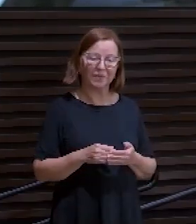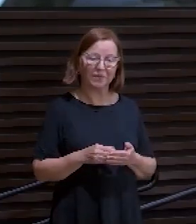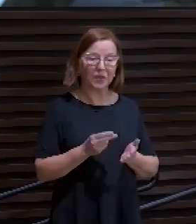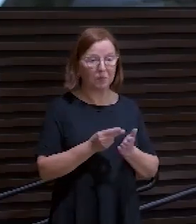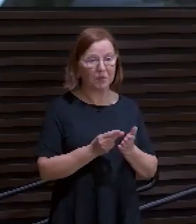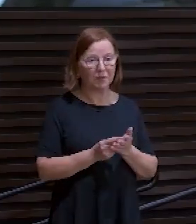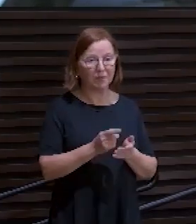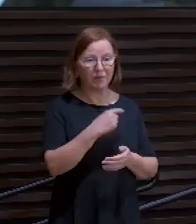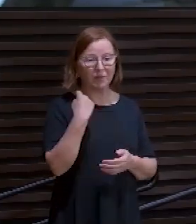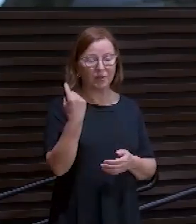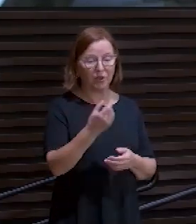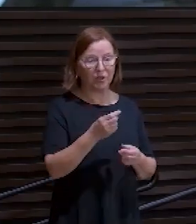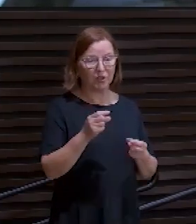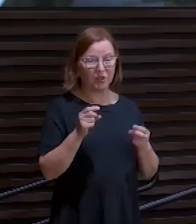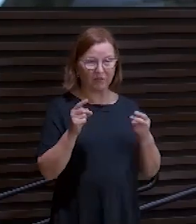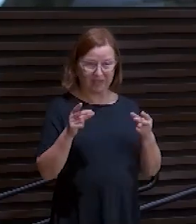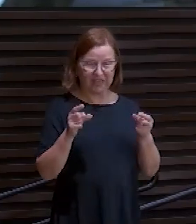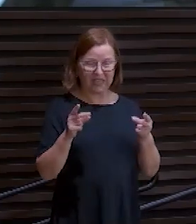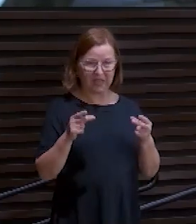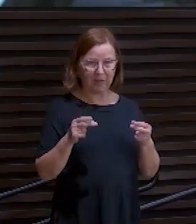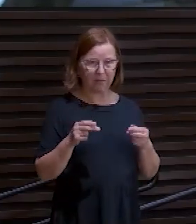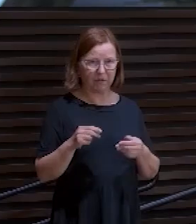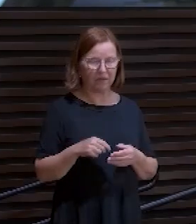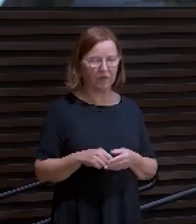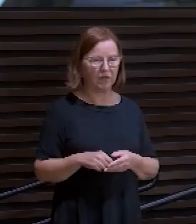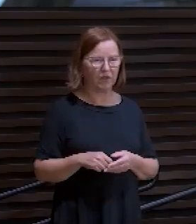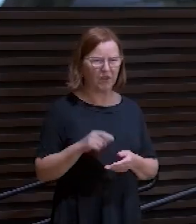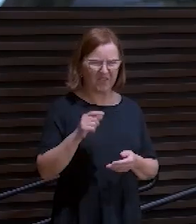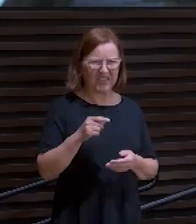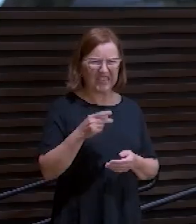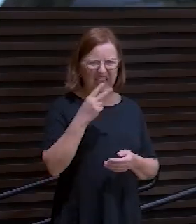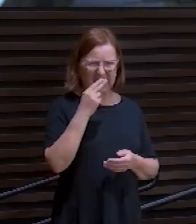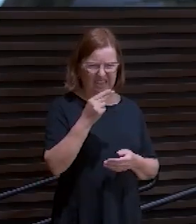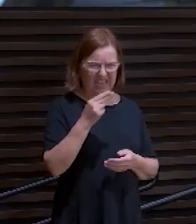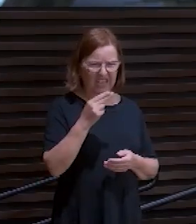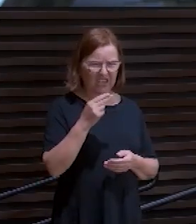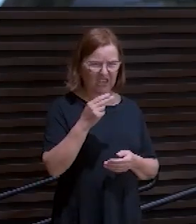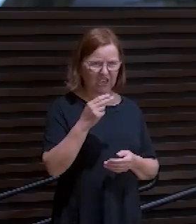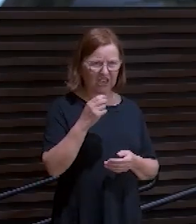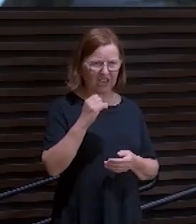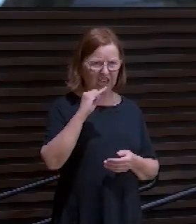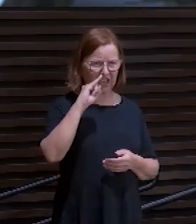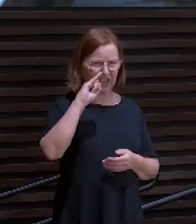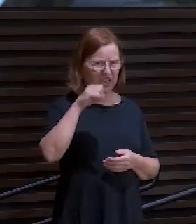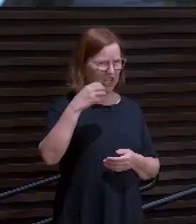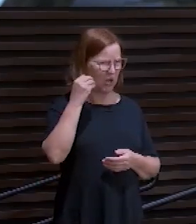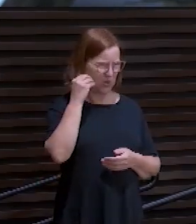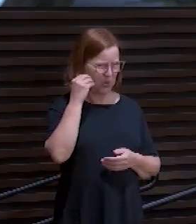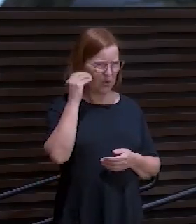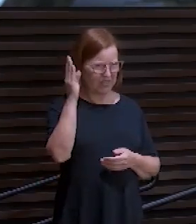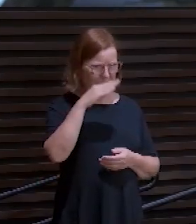vendemos. Ah, você acha Judas maldoso? Nós somos todos Judas.